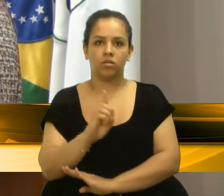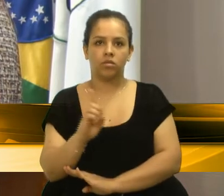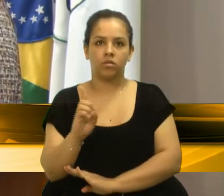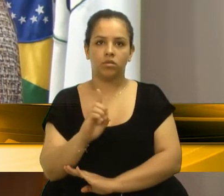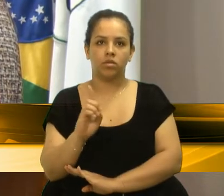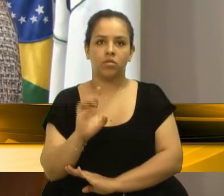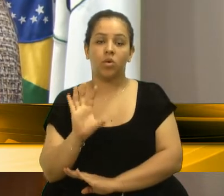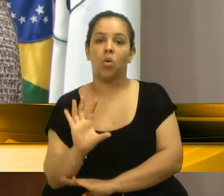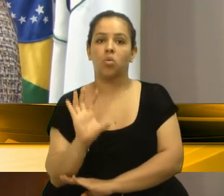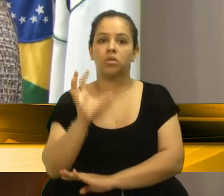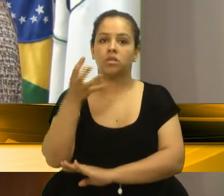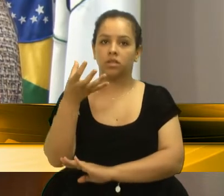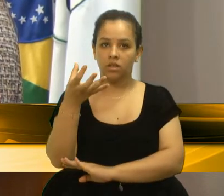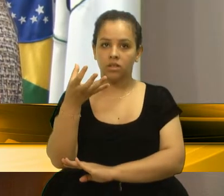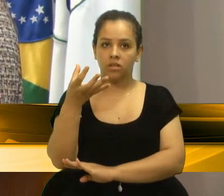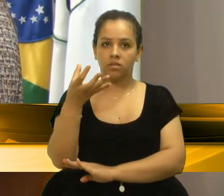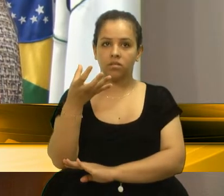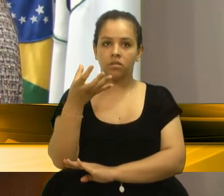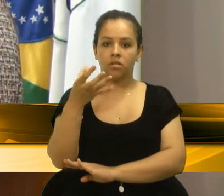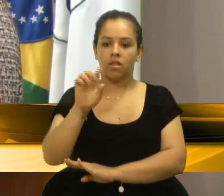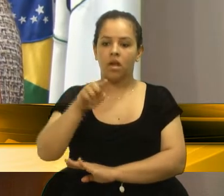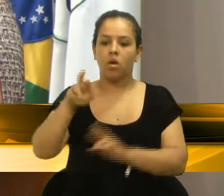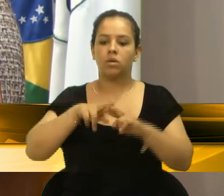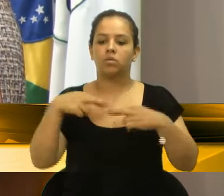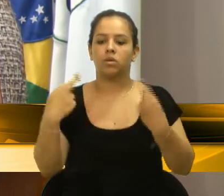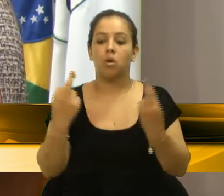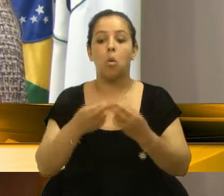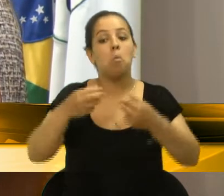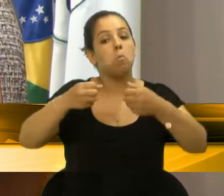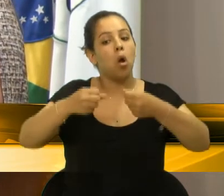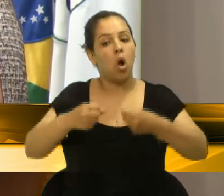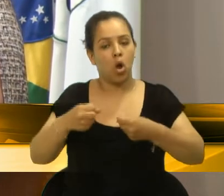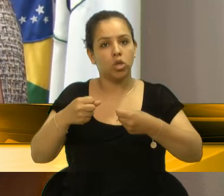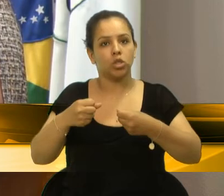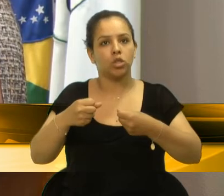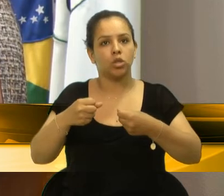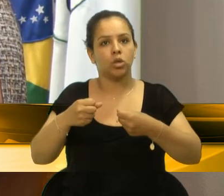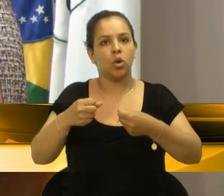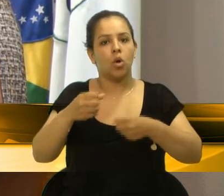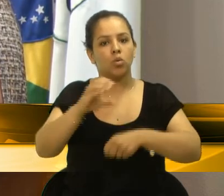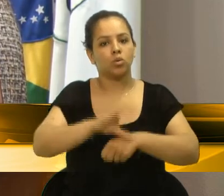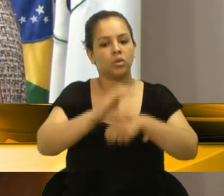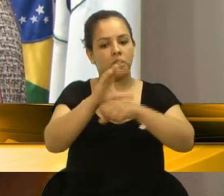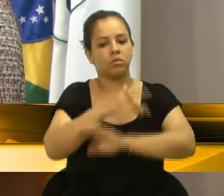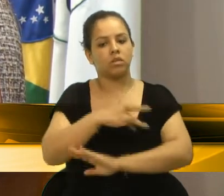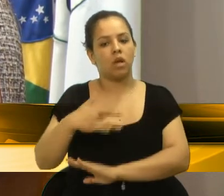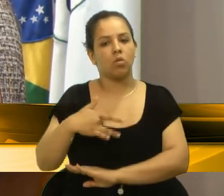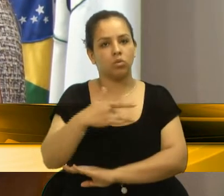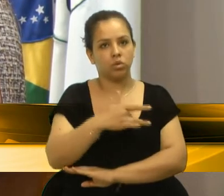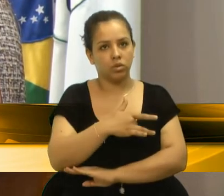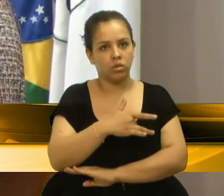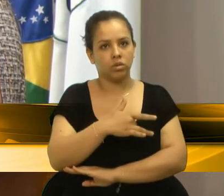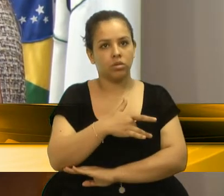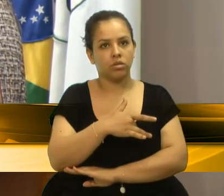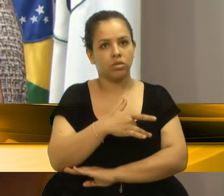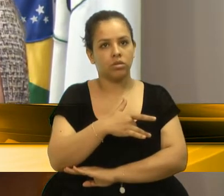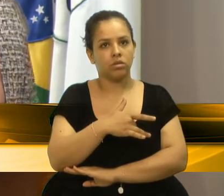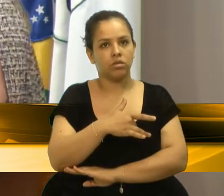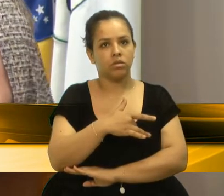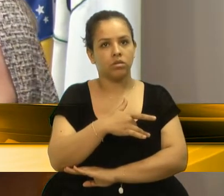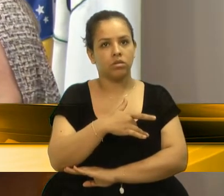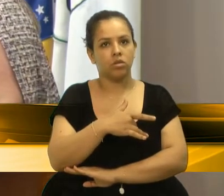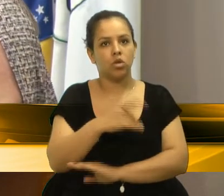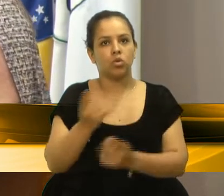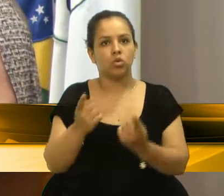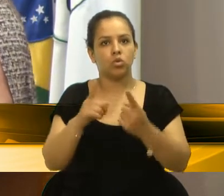ocorra apreciação na reunião seguinte, poderá o Conselho Municipal de Saúde obter validações junto ao